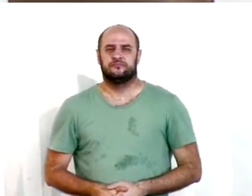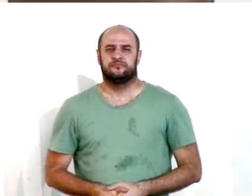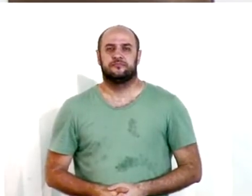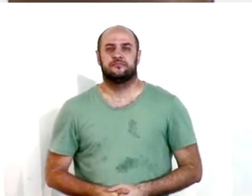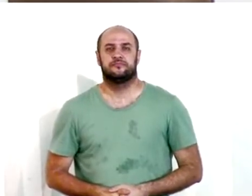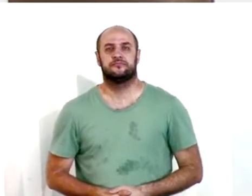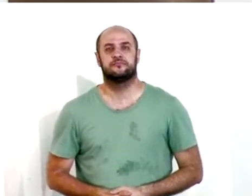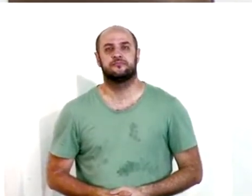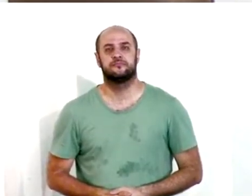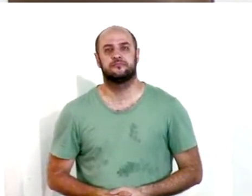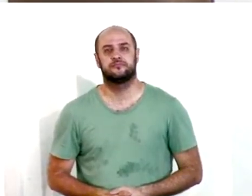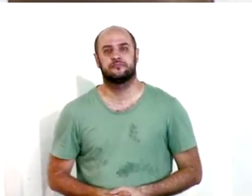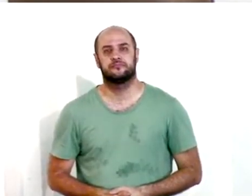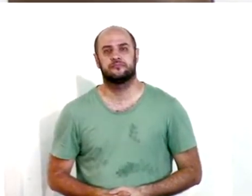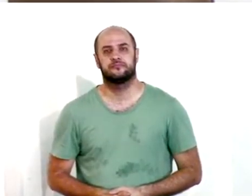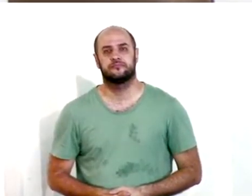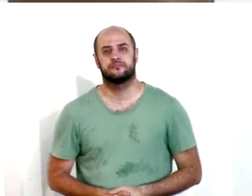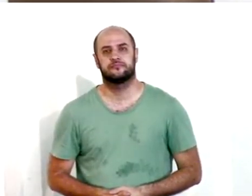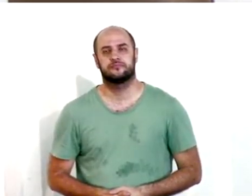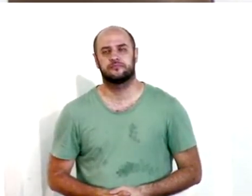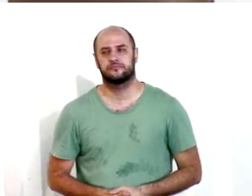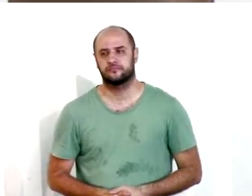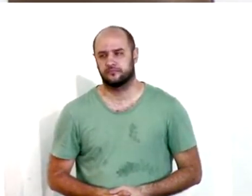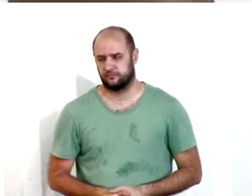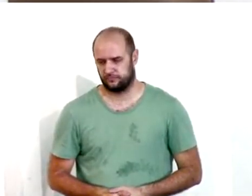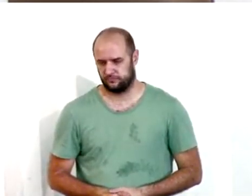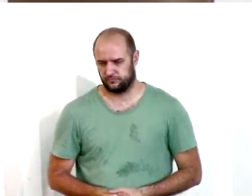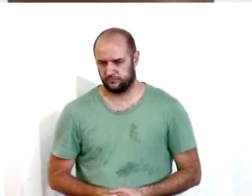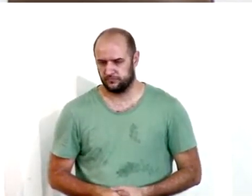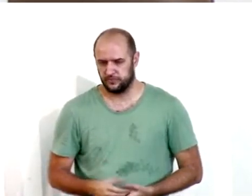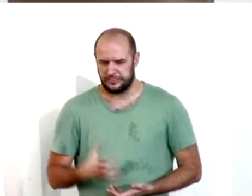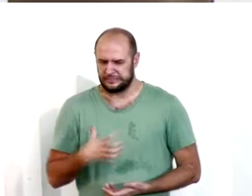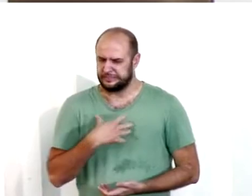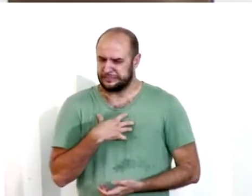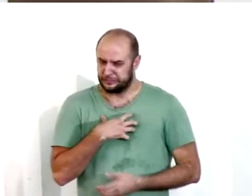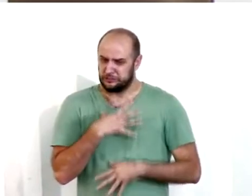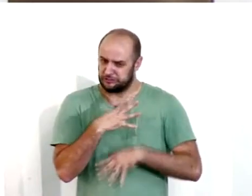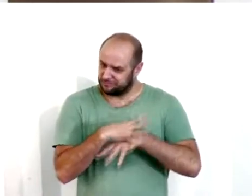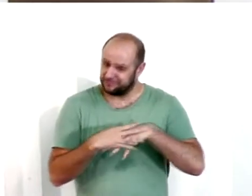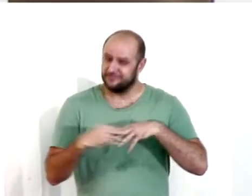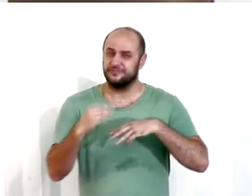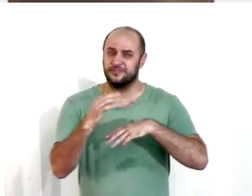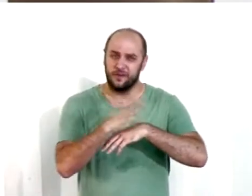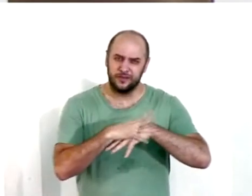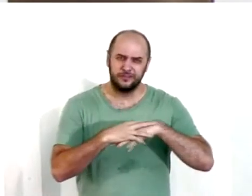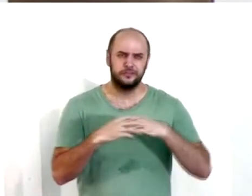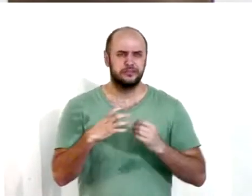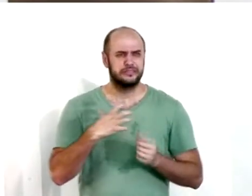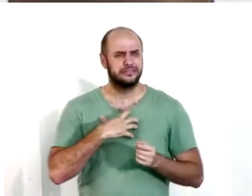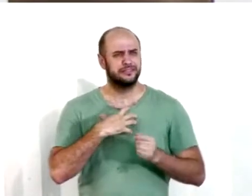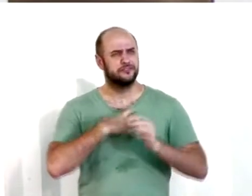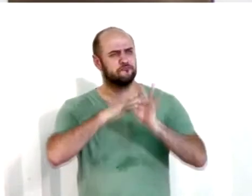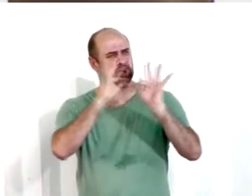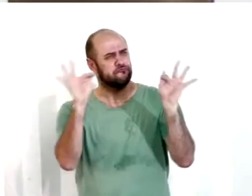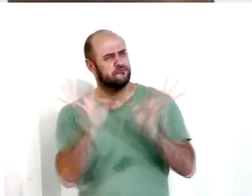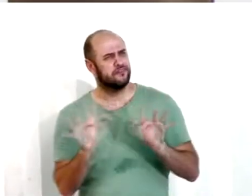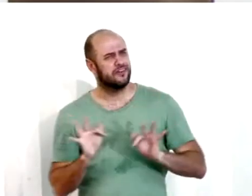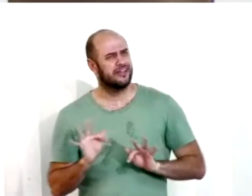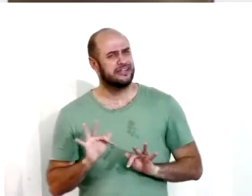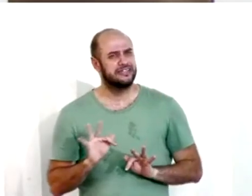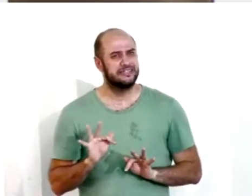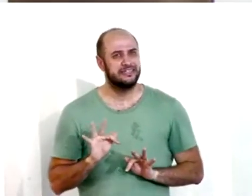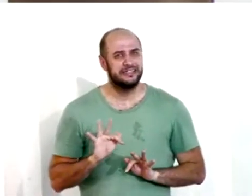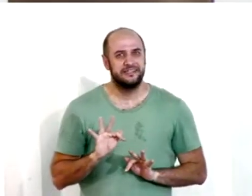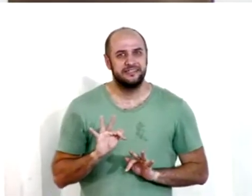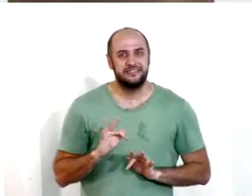E isso traz esperança, isso traz consolo, isso nos faz nos alegrar em